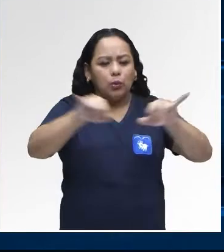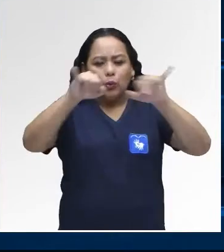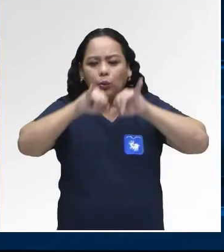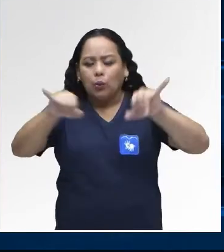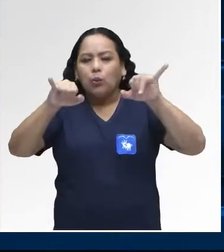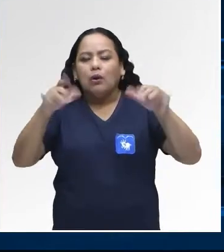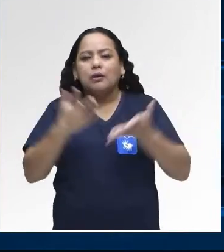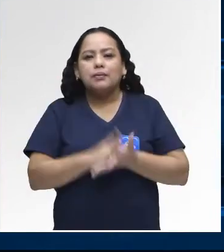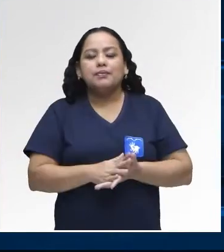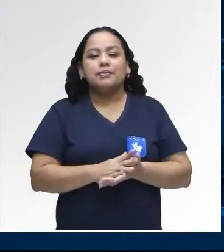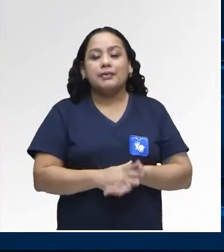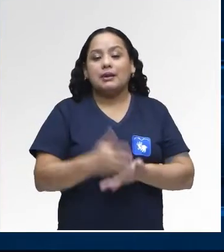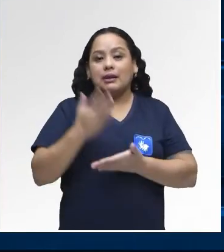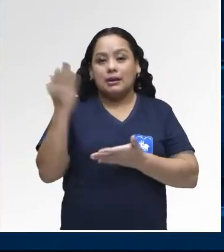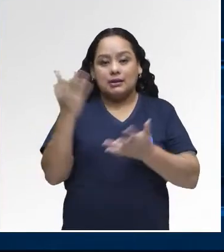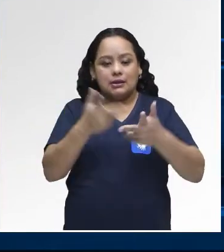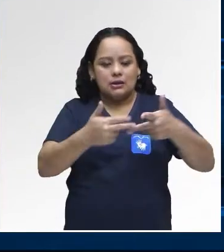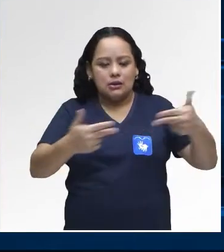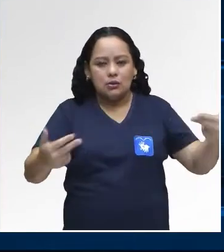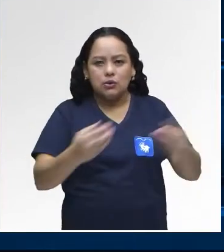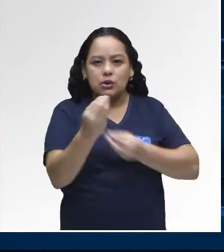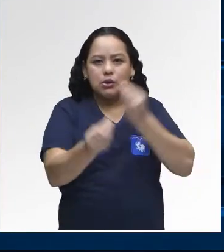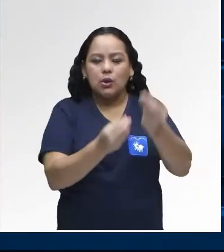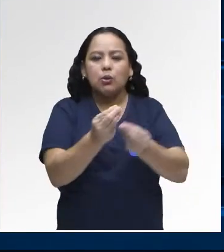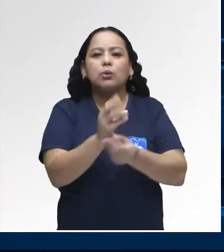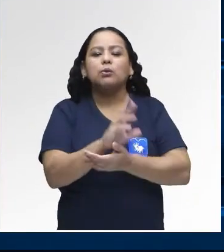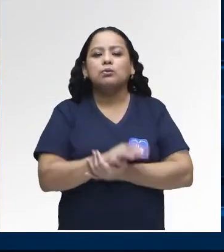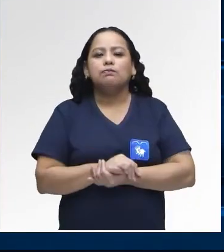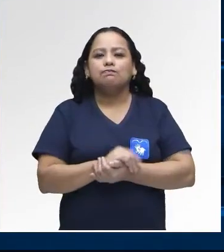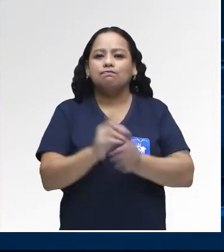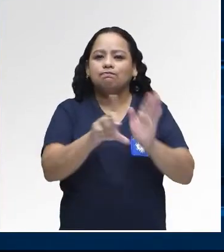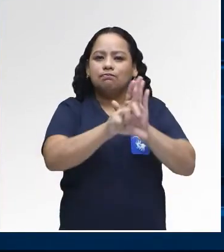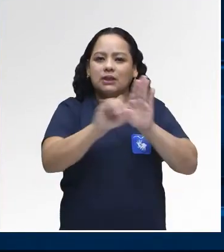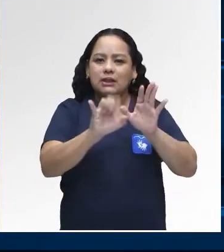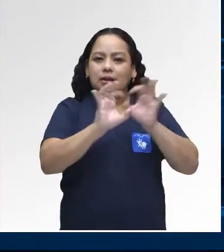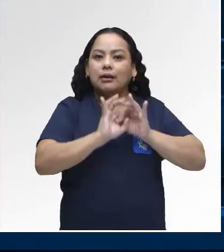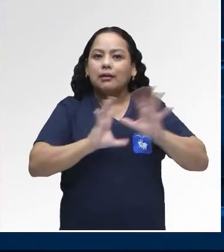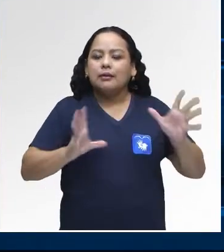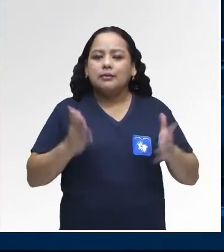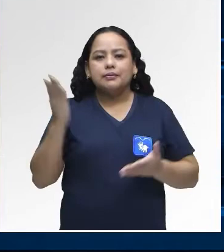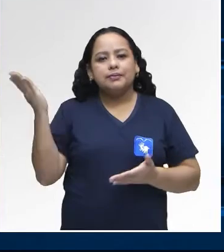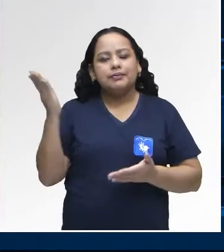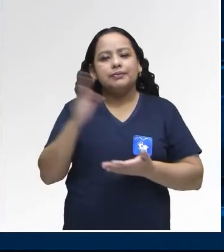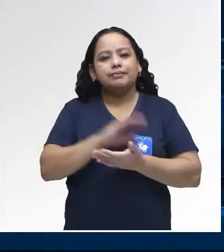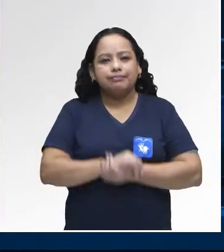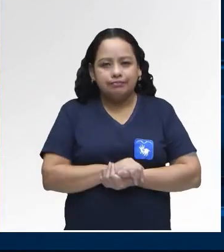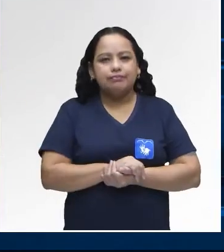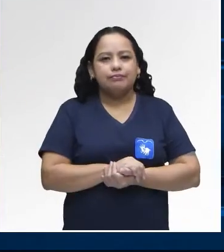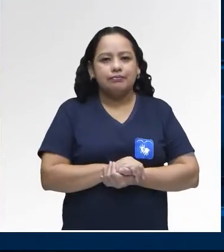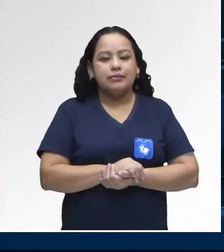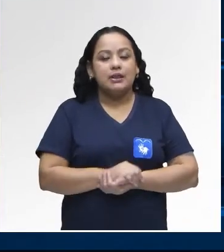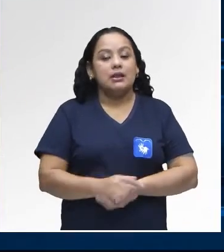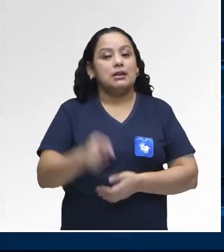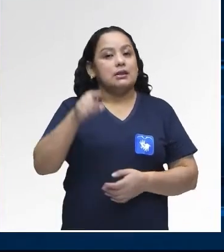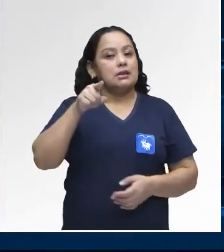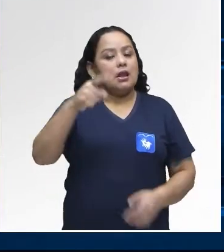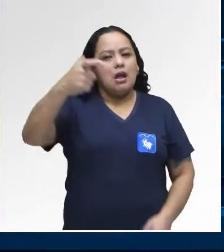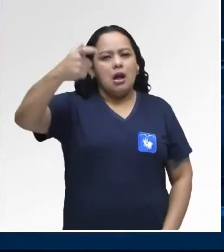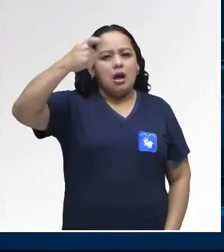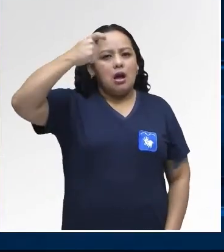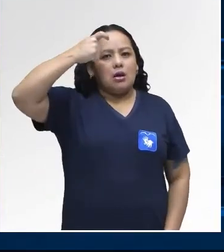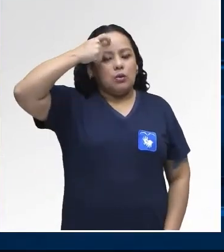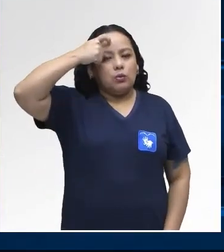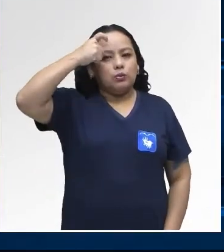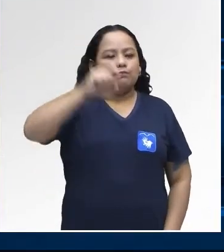divulgadas, essas drogas, elas são legalizadas, né? Então, vai da consciência de cada